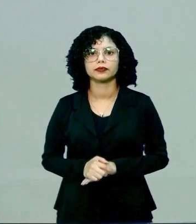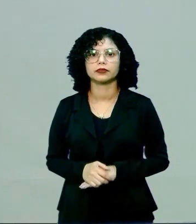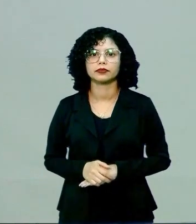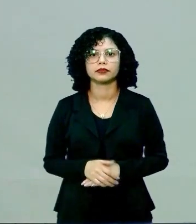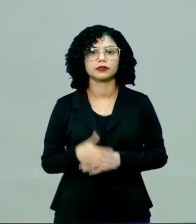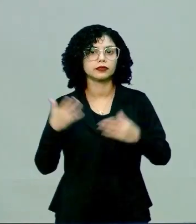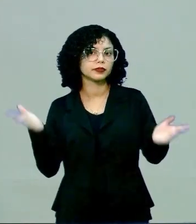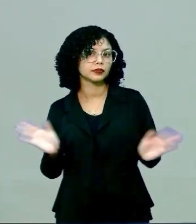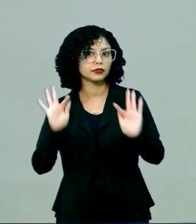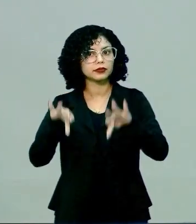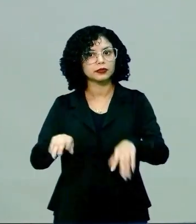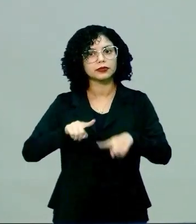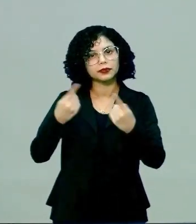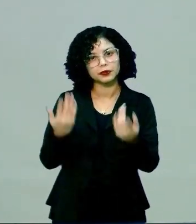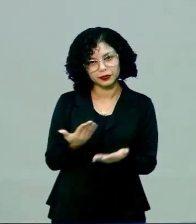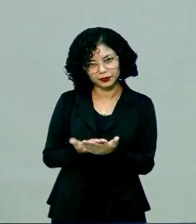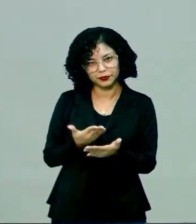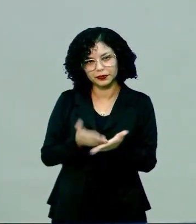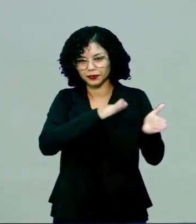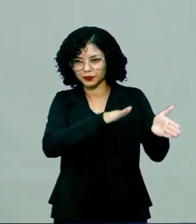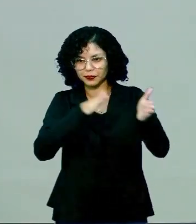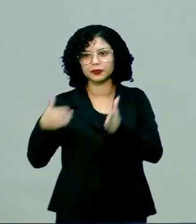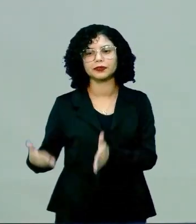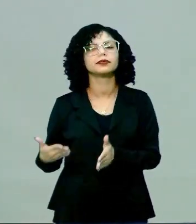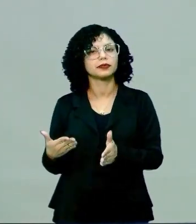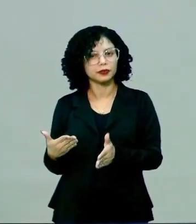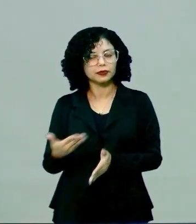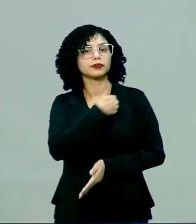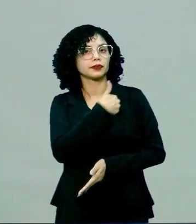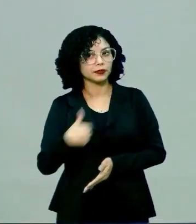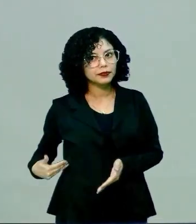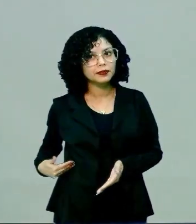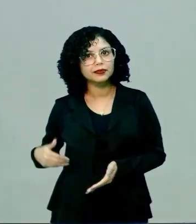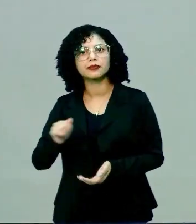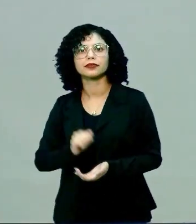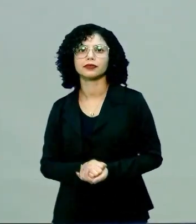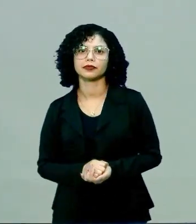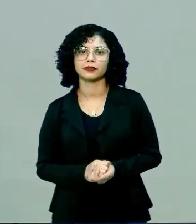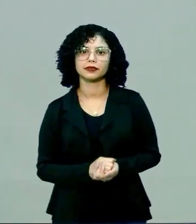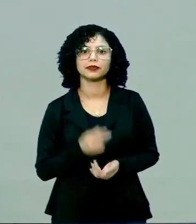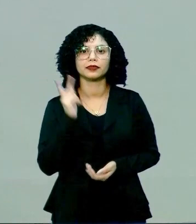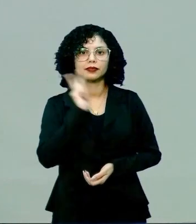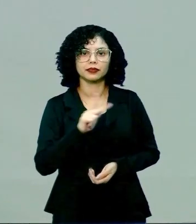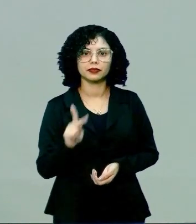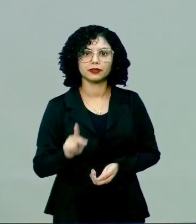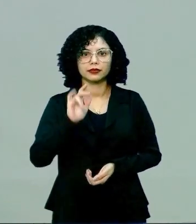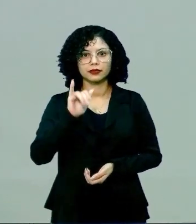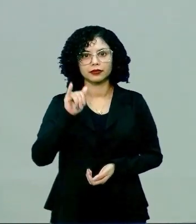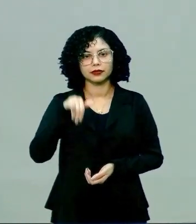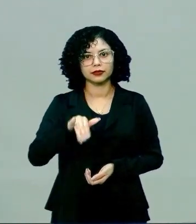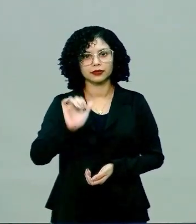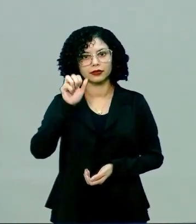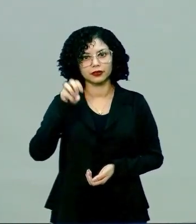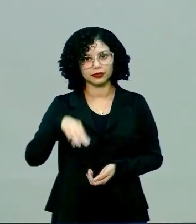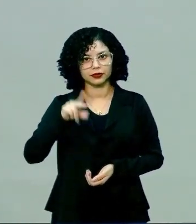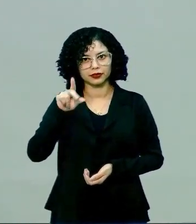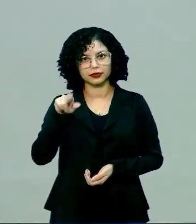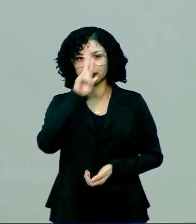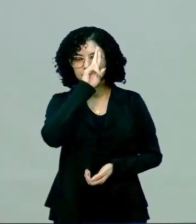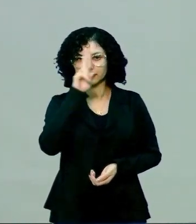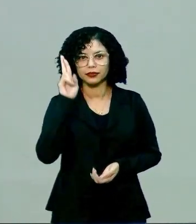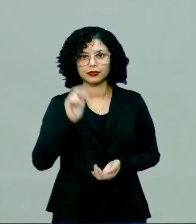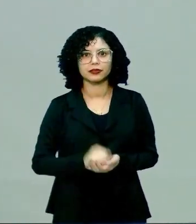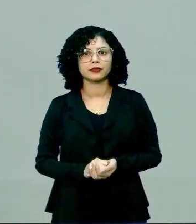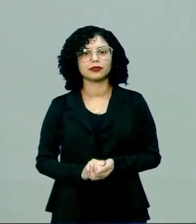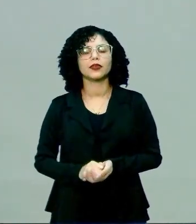Então, concluímos aqui a primeira fase da nossa aula sobre República. Eu sou a professora Yasmin, professora de História,